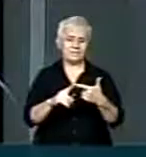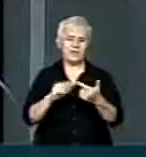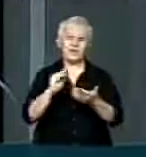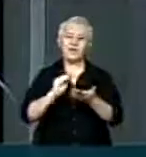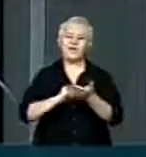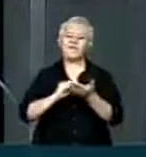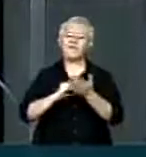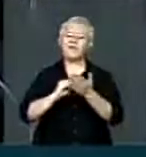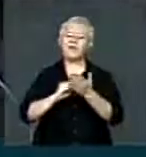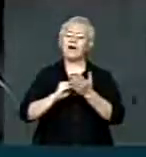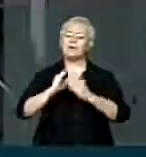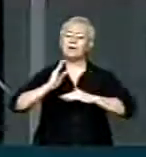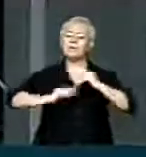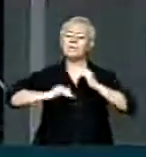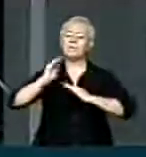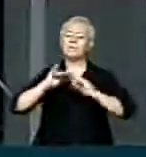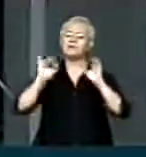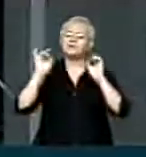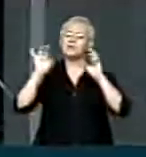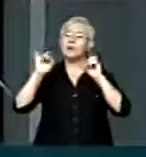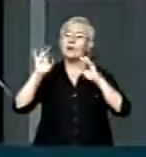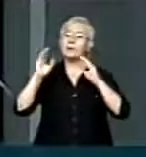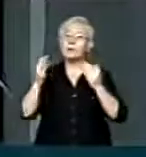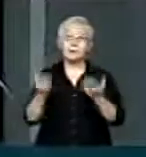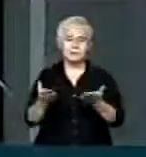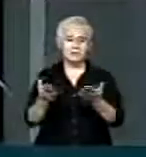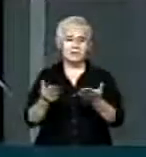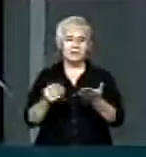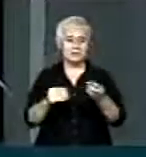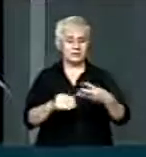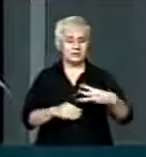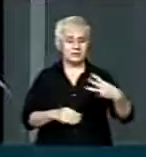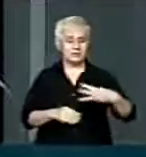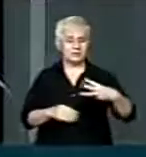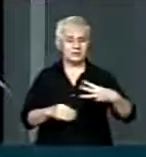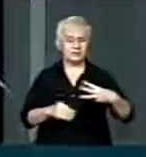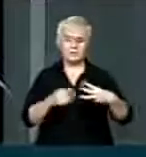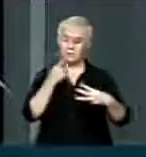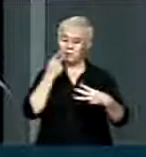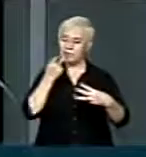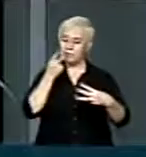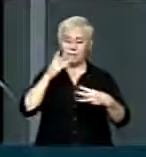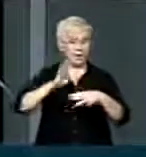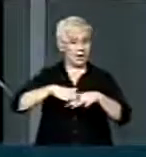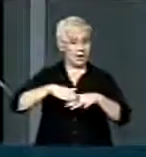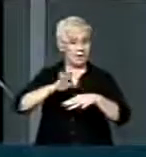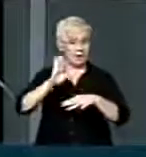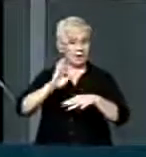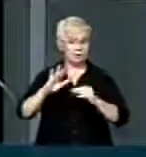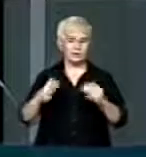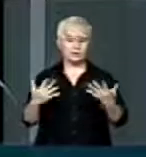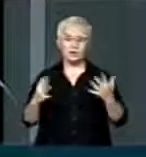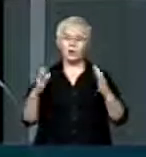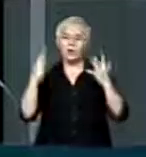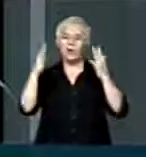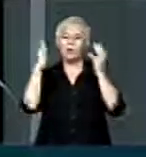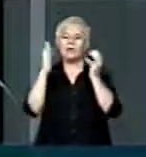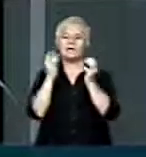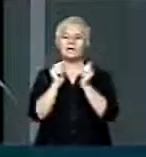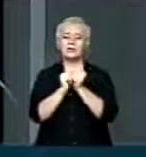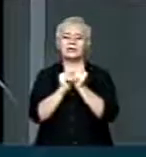obra especializada. Terceiro, e aqui eu quero me prender um tempo maior, em homenagem